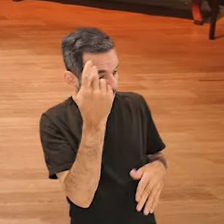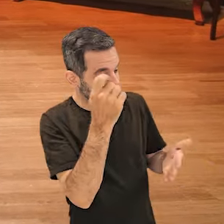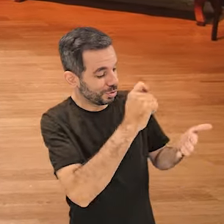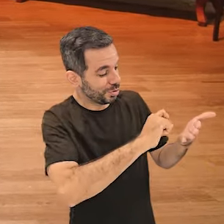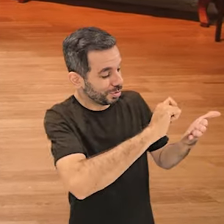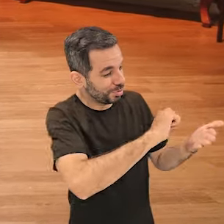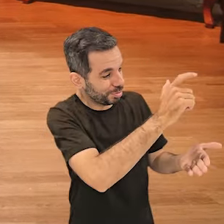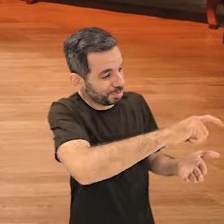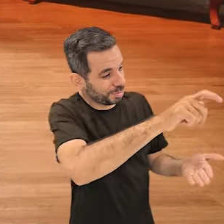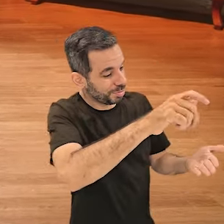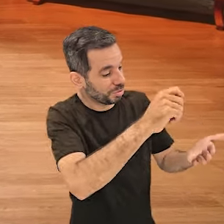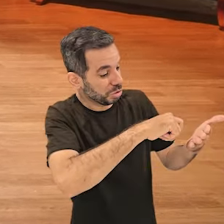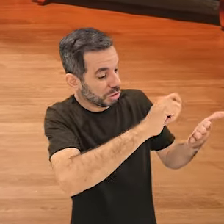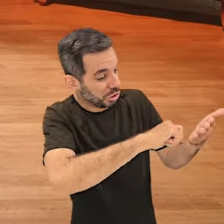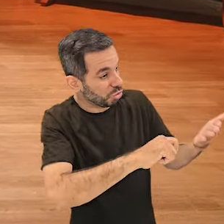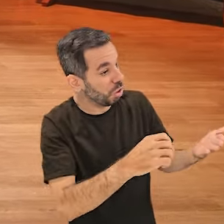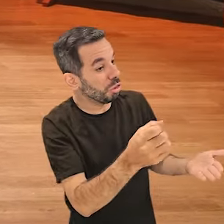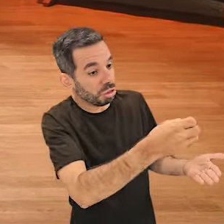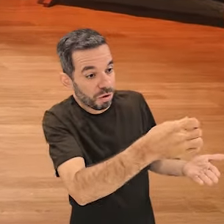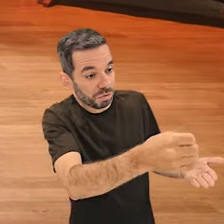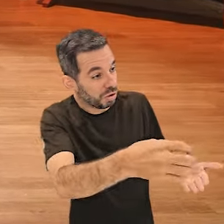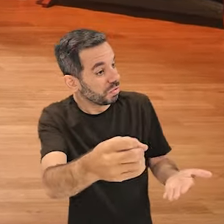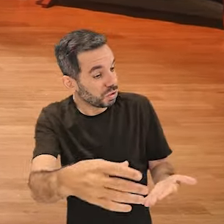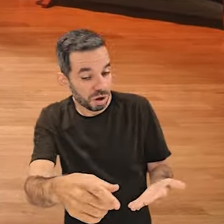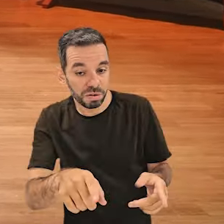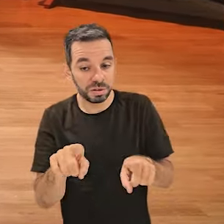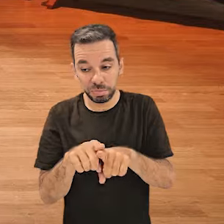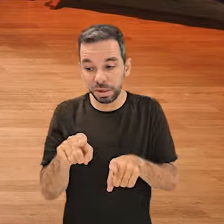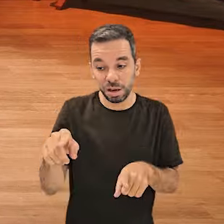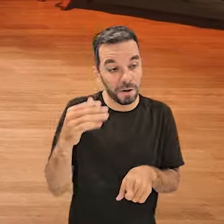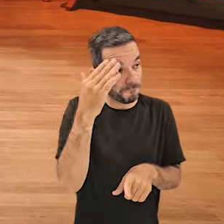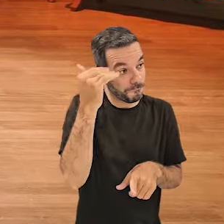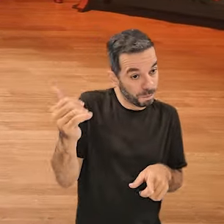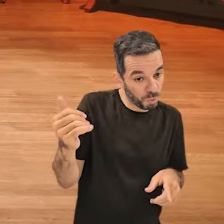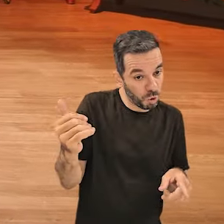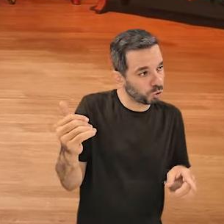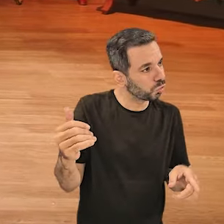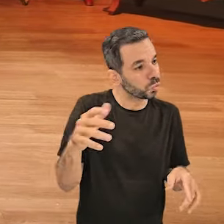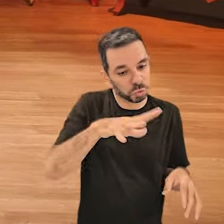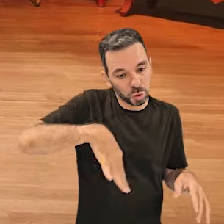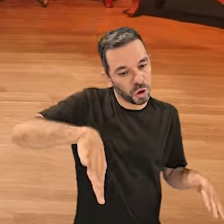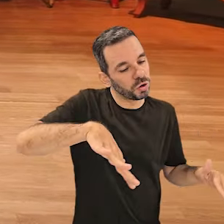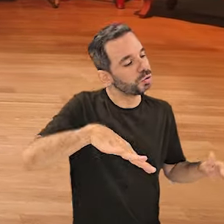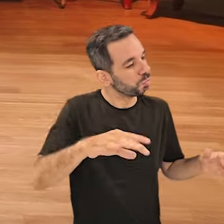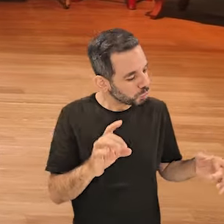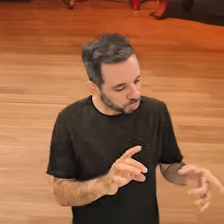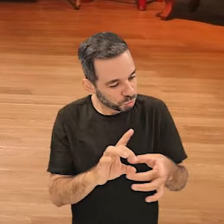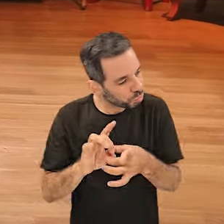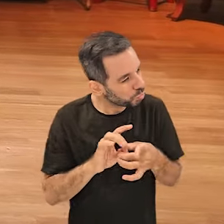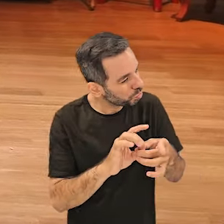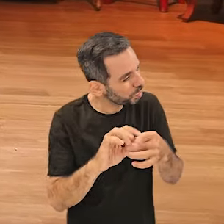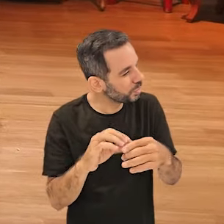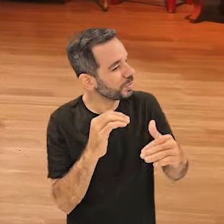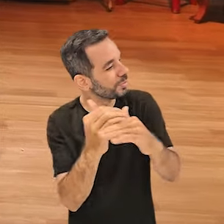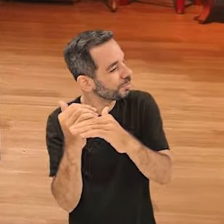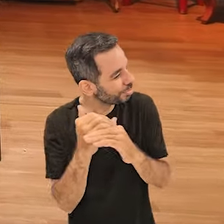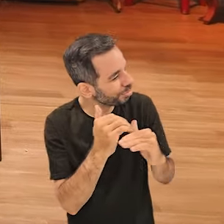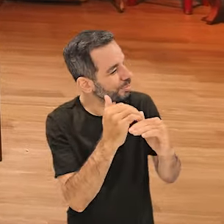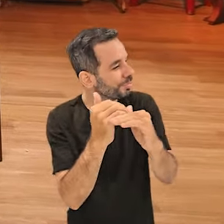eu, estar ao lado de gente muito importante, que está um desses 25, né? Enfim, é um exercício